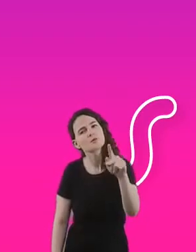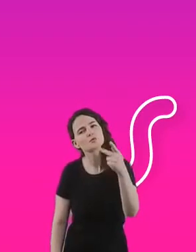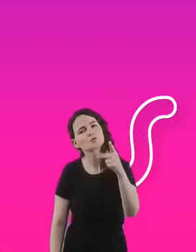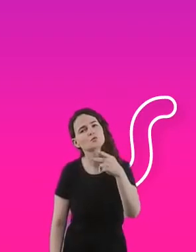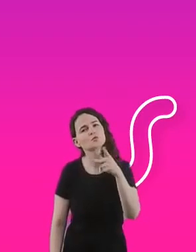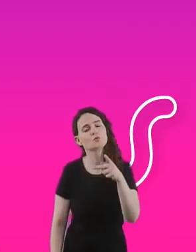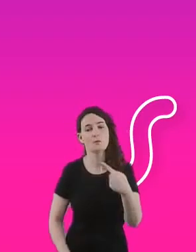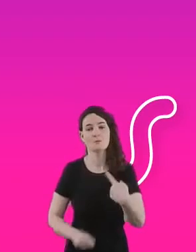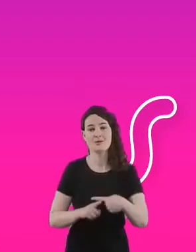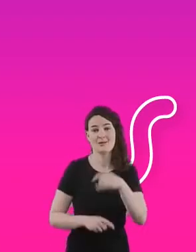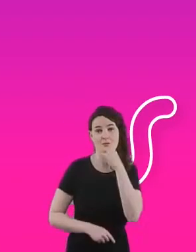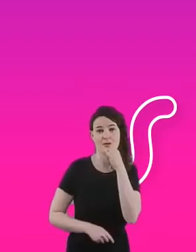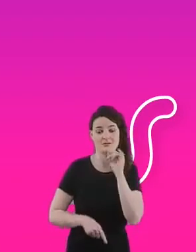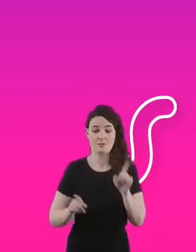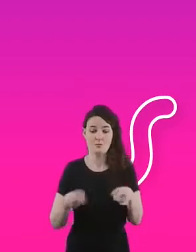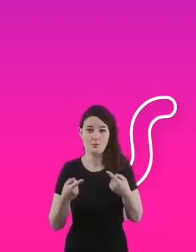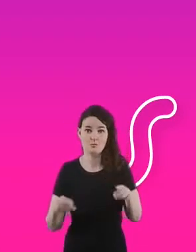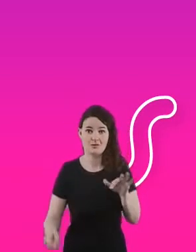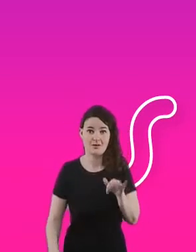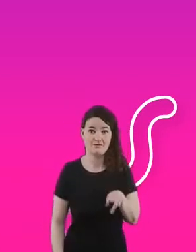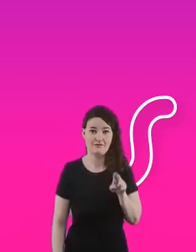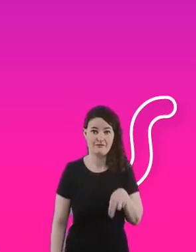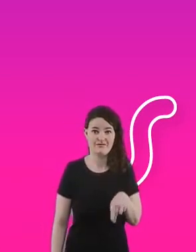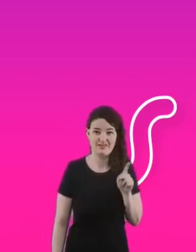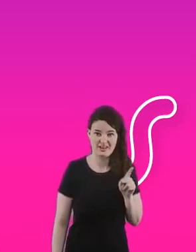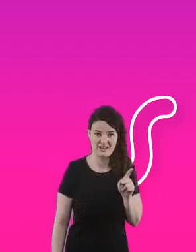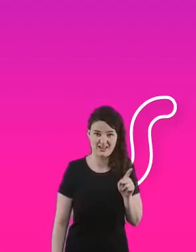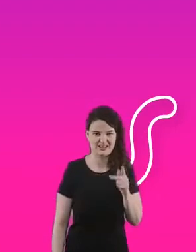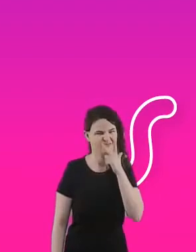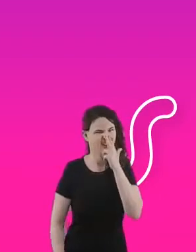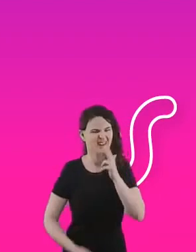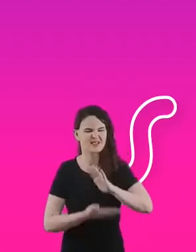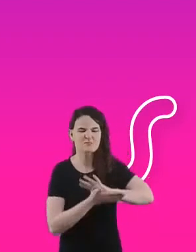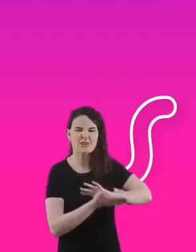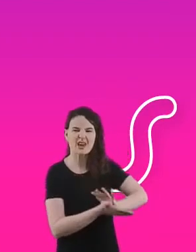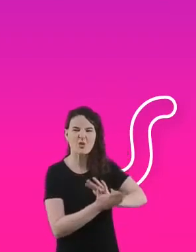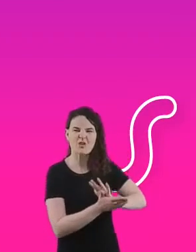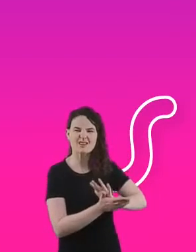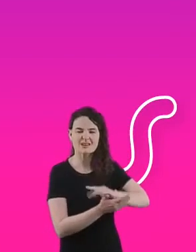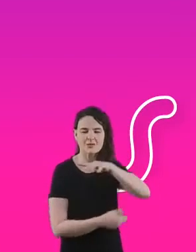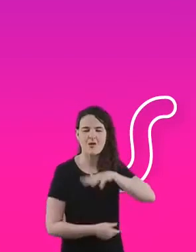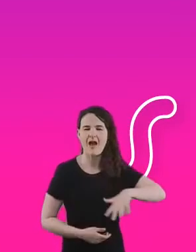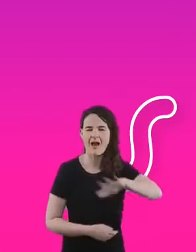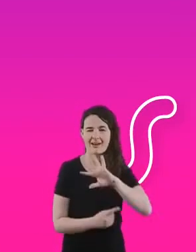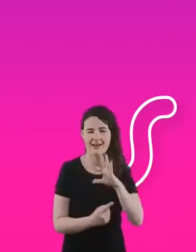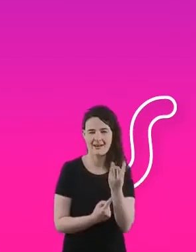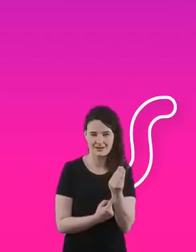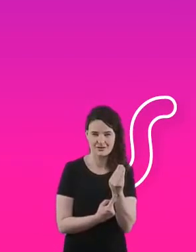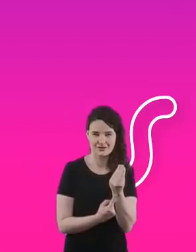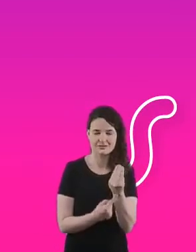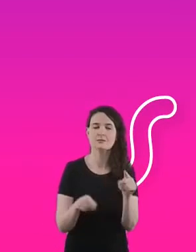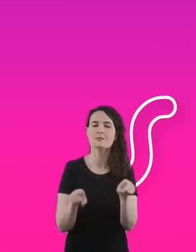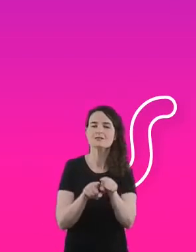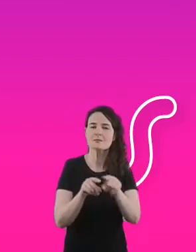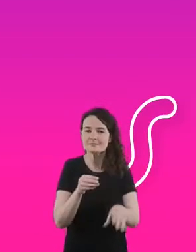tantas correntes artísticas? E uma segunda pergunta que também acho que dialoga com esse tema, Zaika,